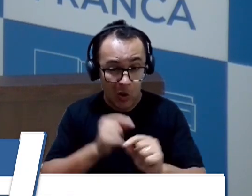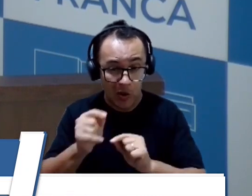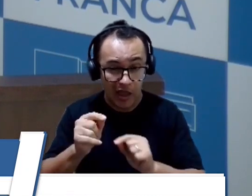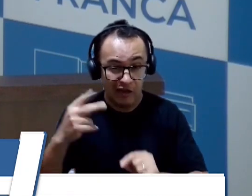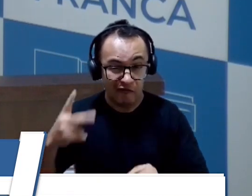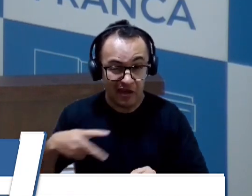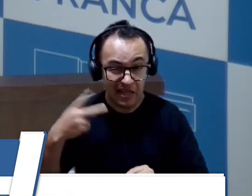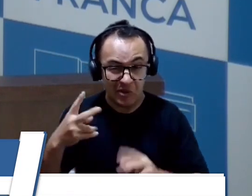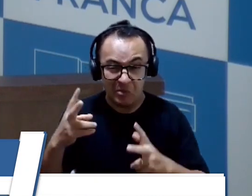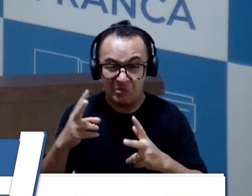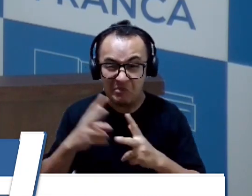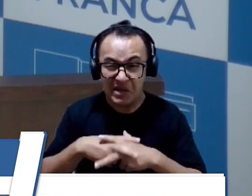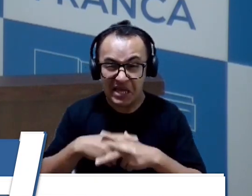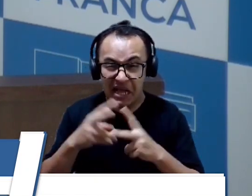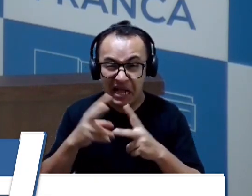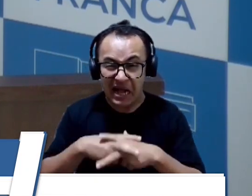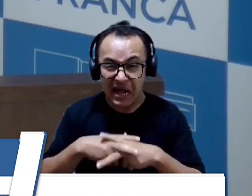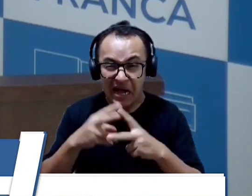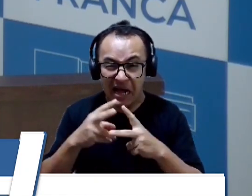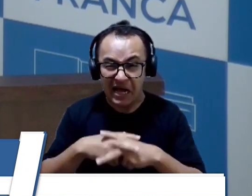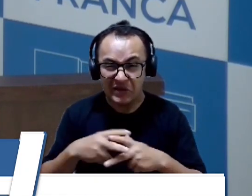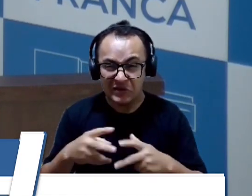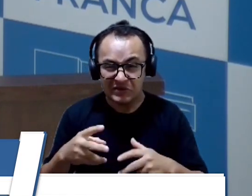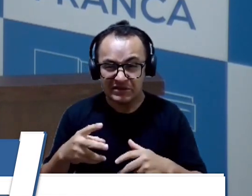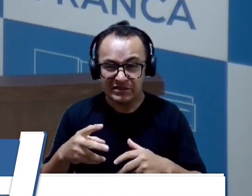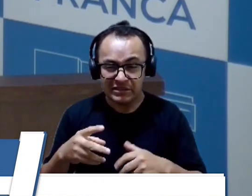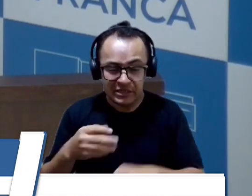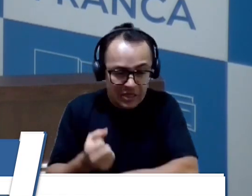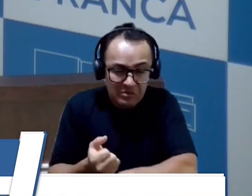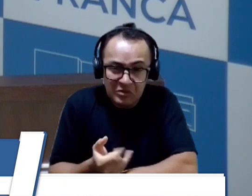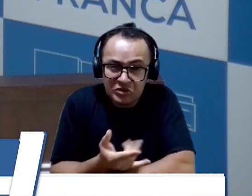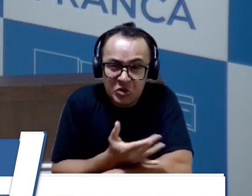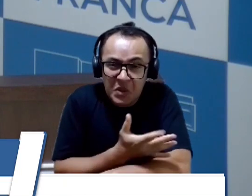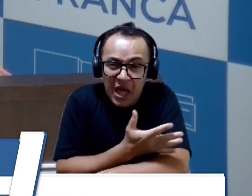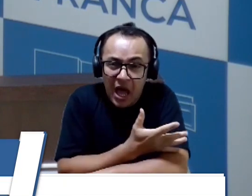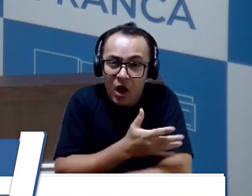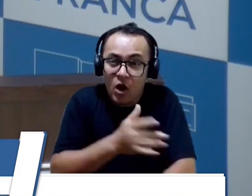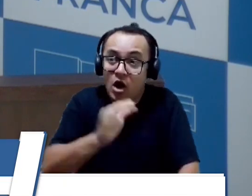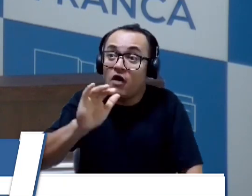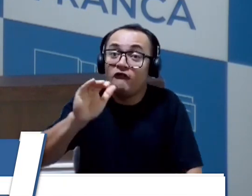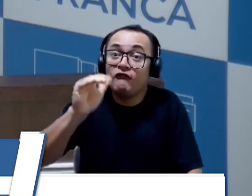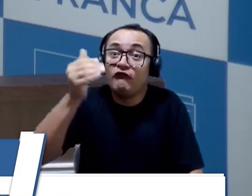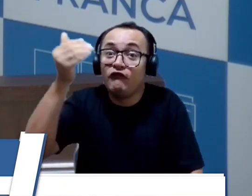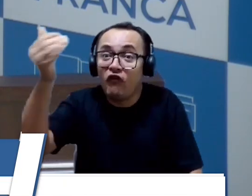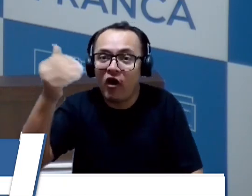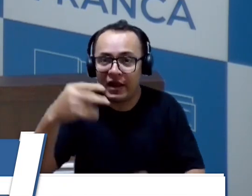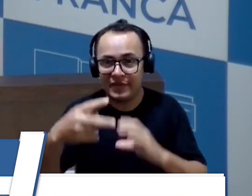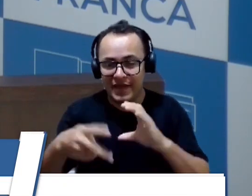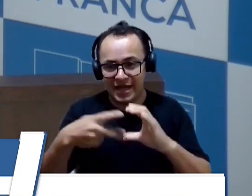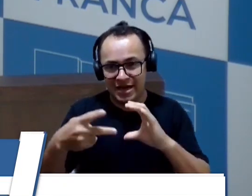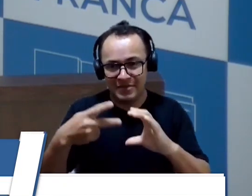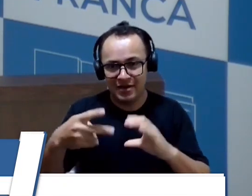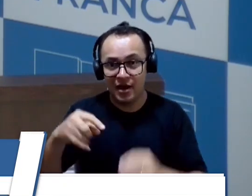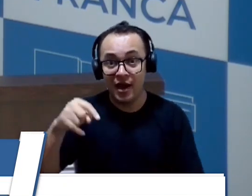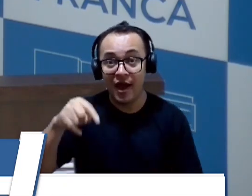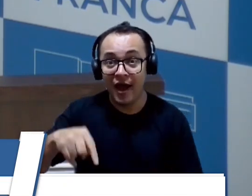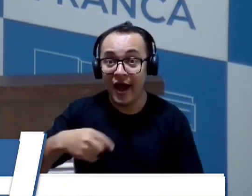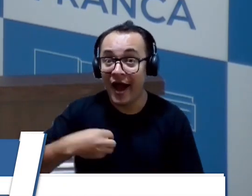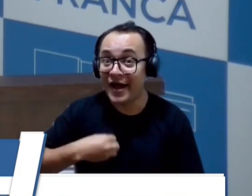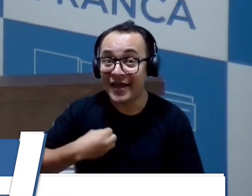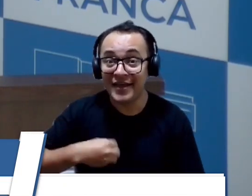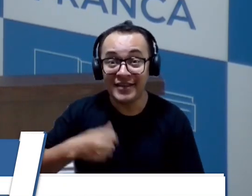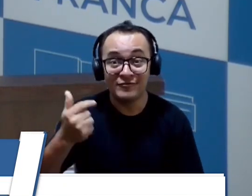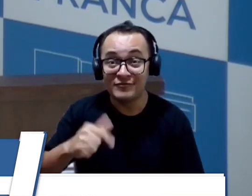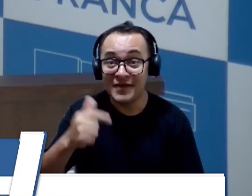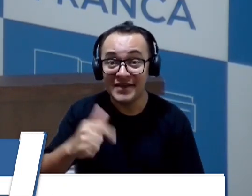vereadores trazendo para o emocional, do lado de fora da Câmara. E aqui não existe isso. Há uma união, um